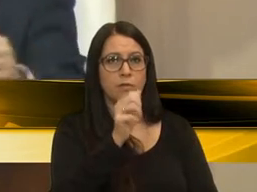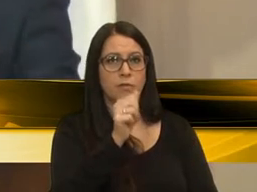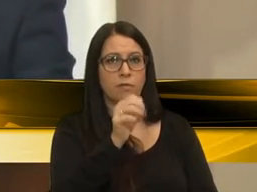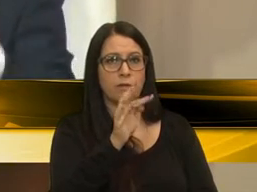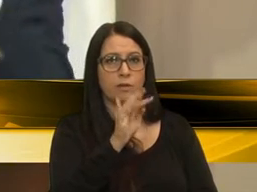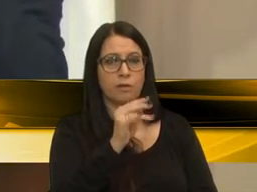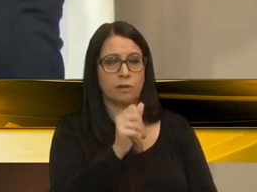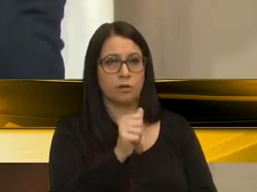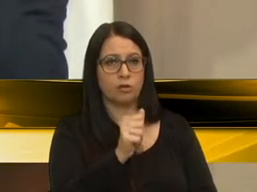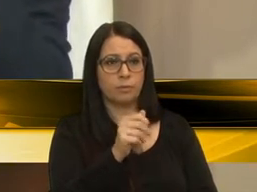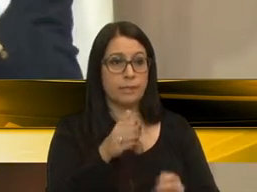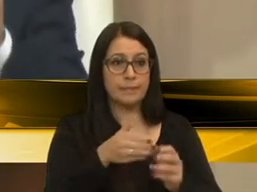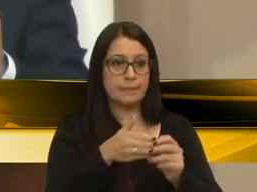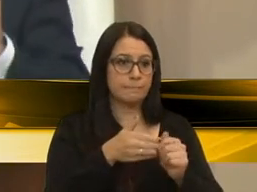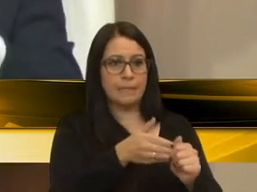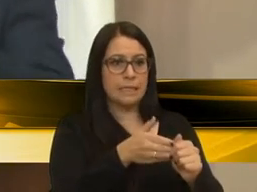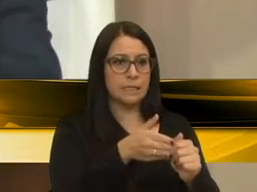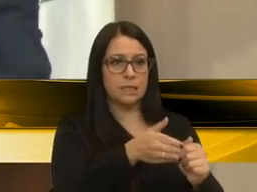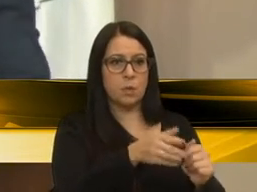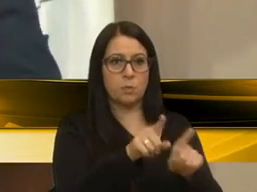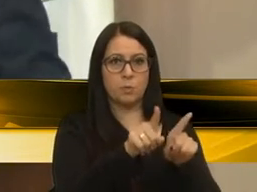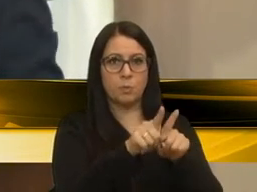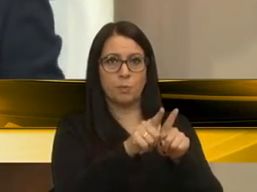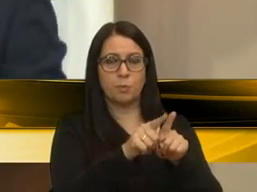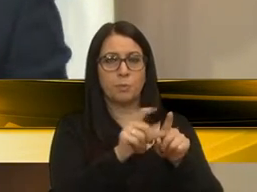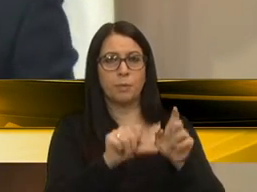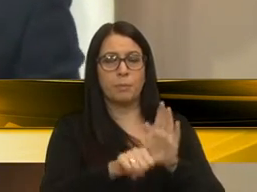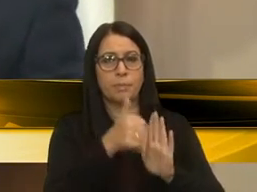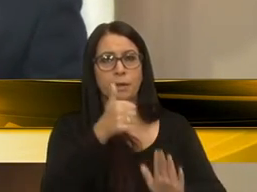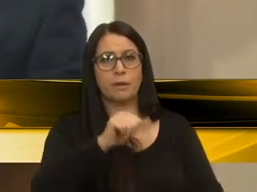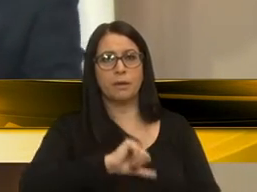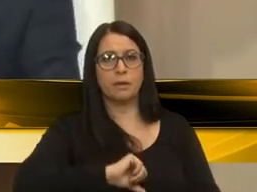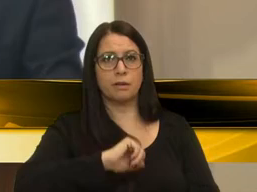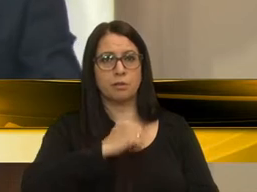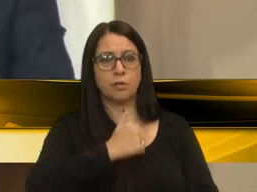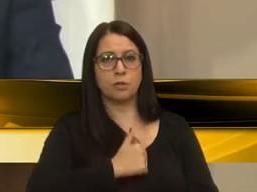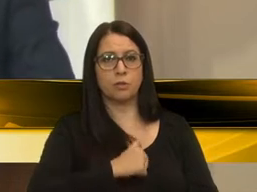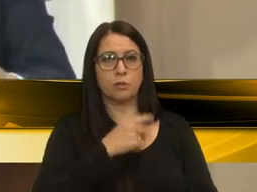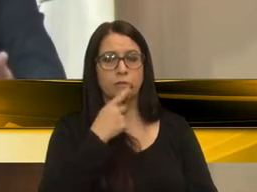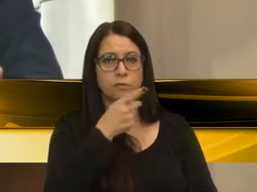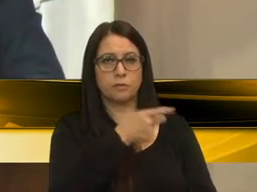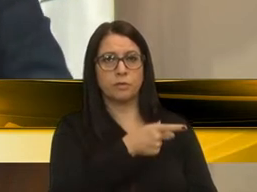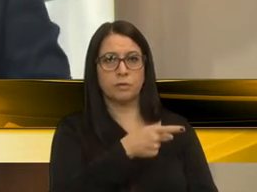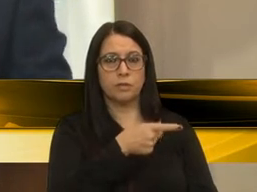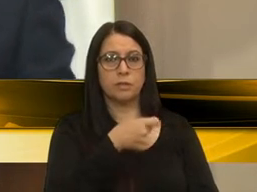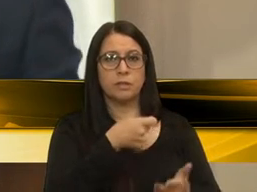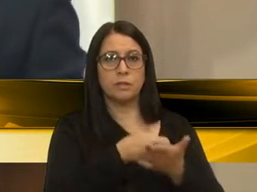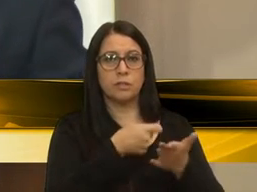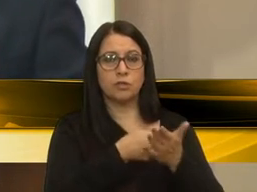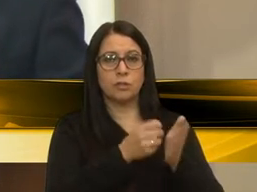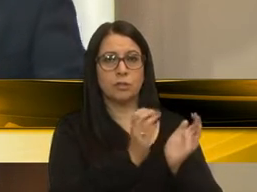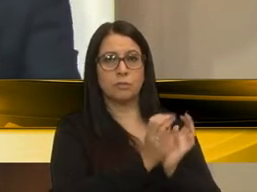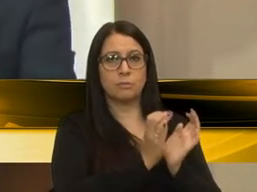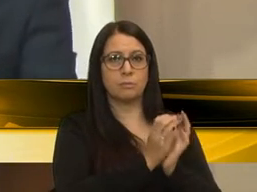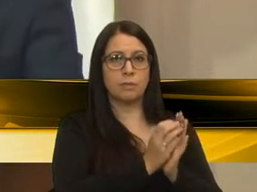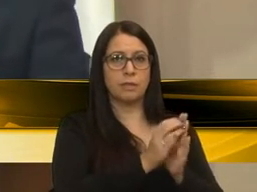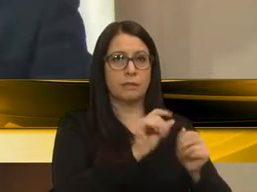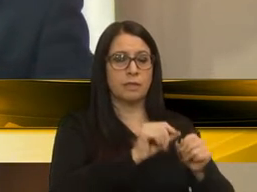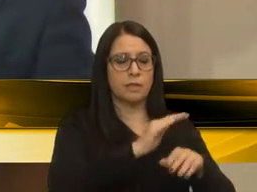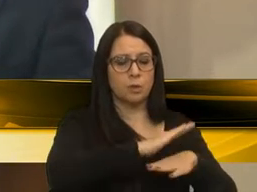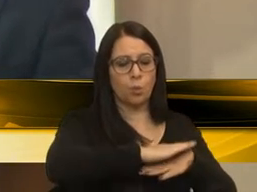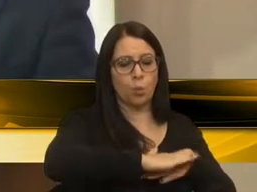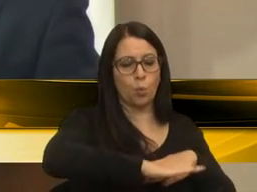desta perseguição, uma das primeiras atitudes do poder público foi exigir que a PAI arrumasse um